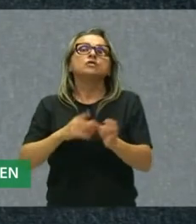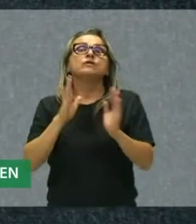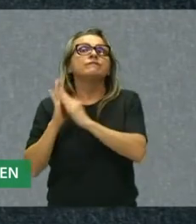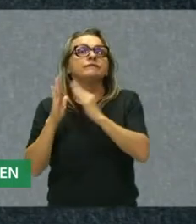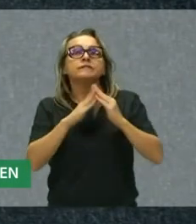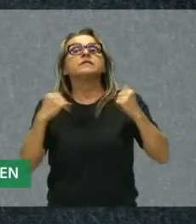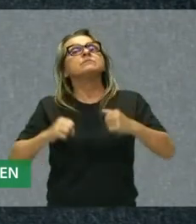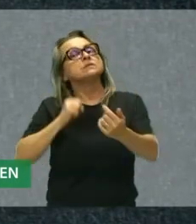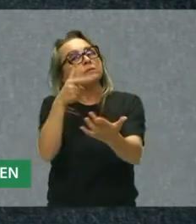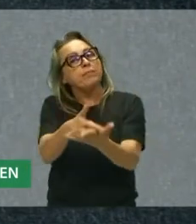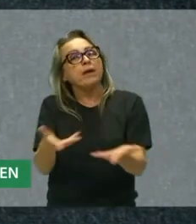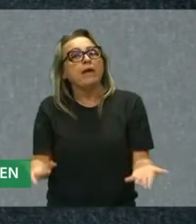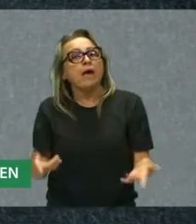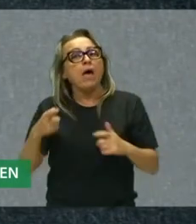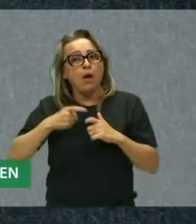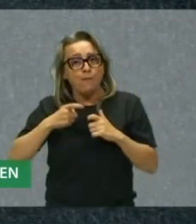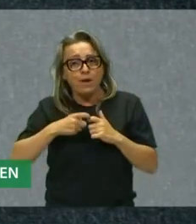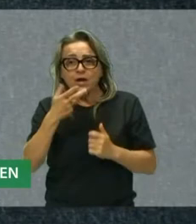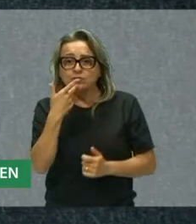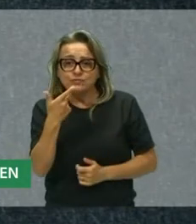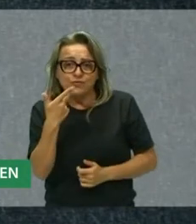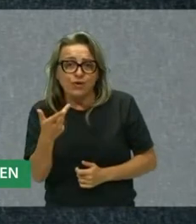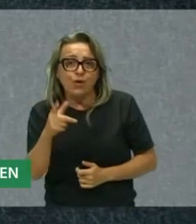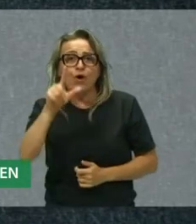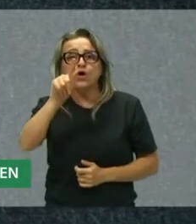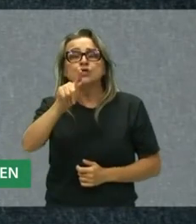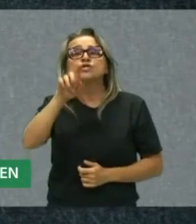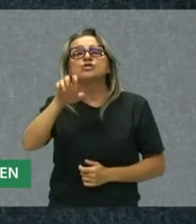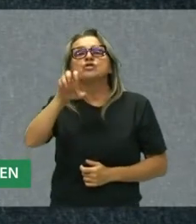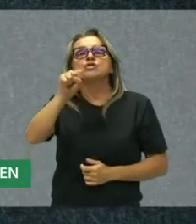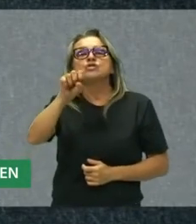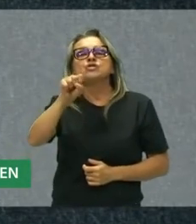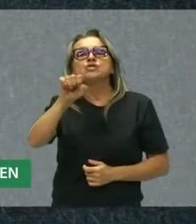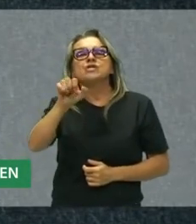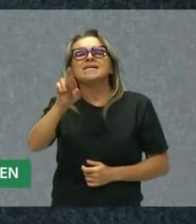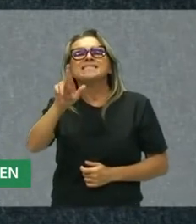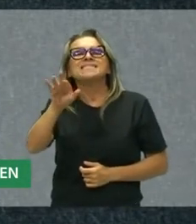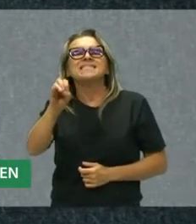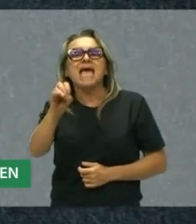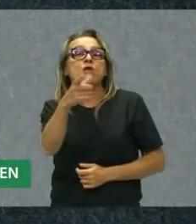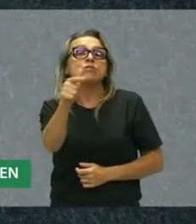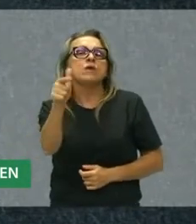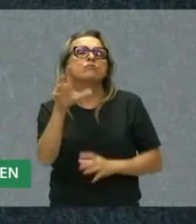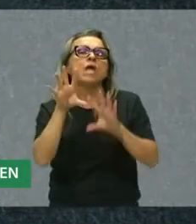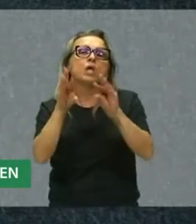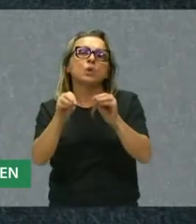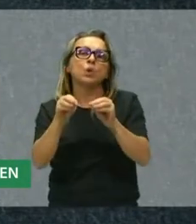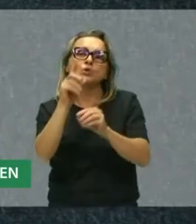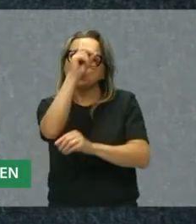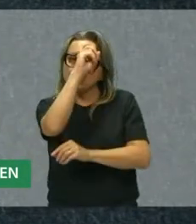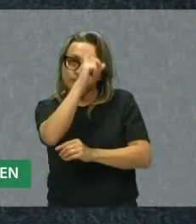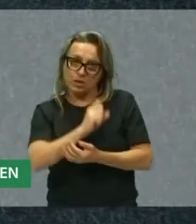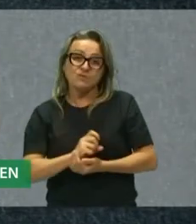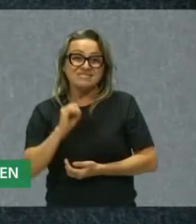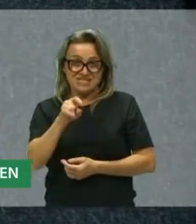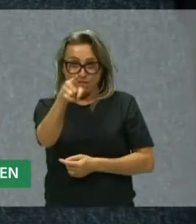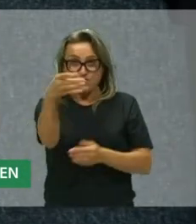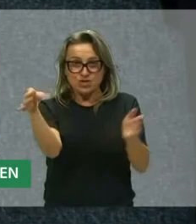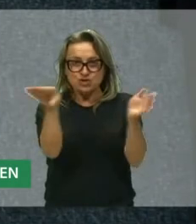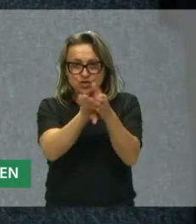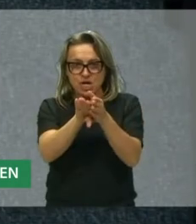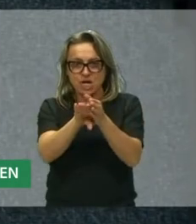nem gesseiro à noite tem no hospital. Então, se você chega lá com o braço quebrado, infelizmente, espere até amanhã.